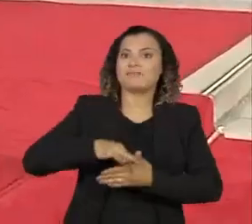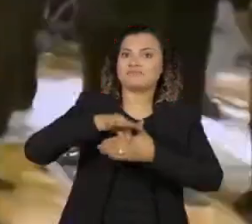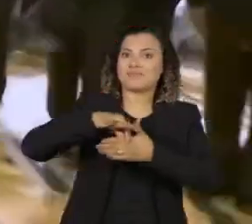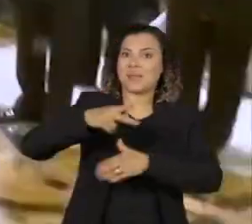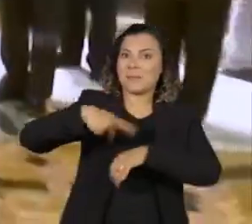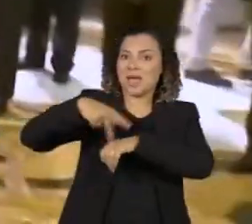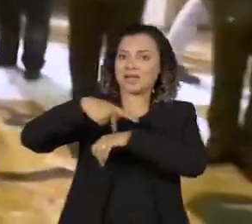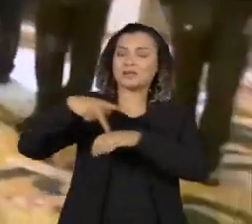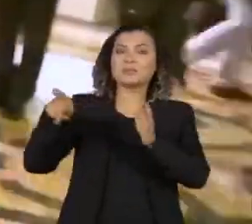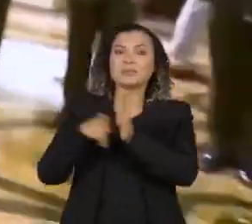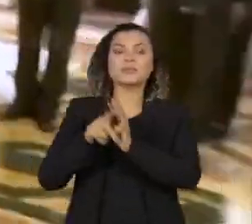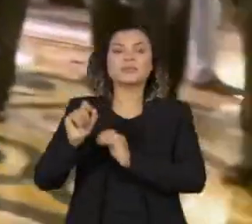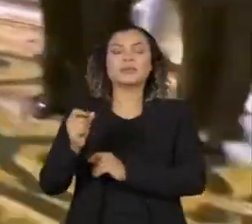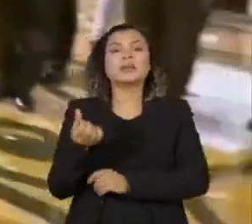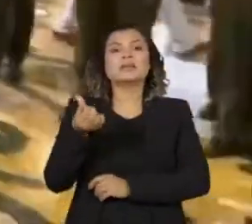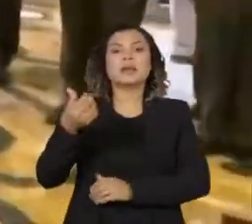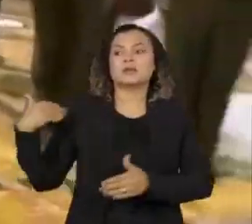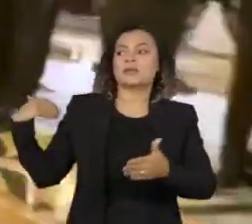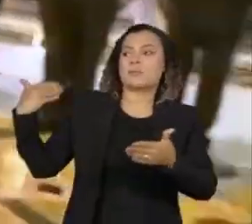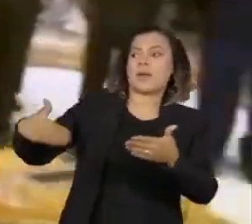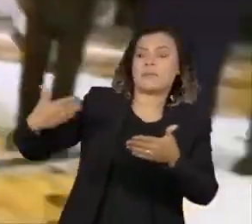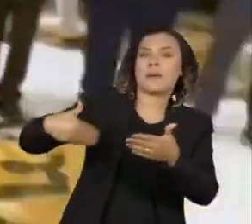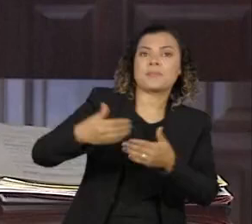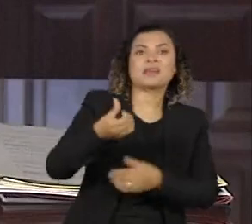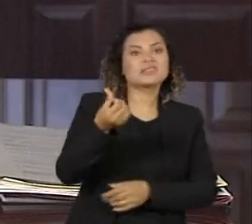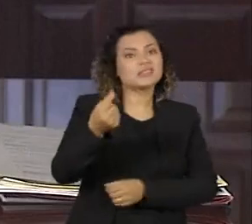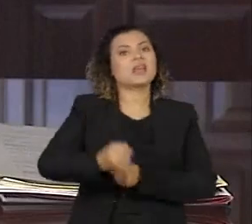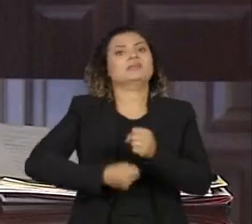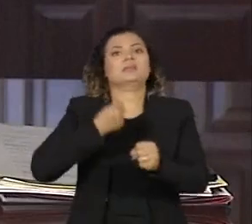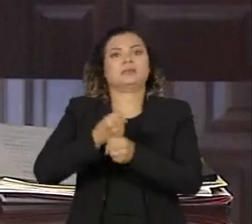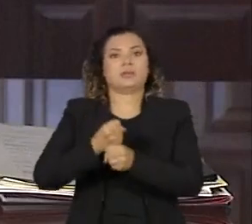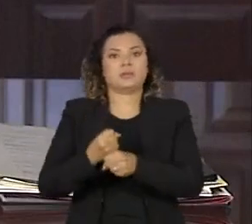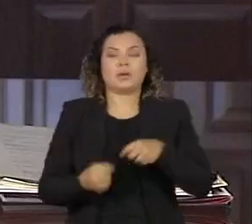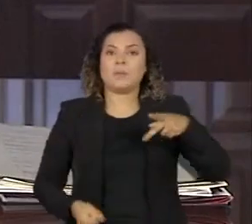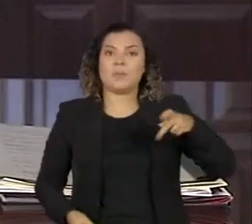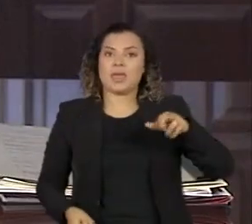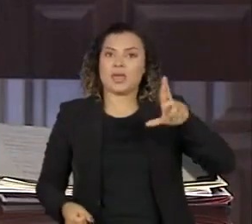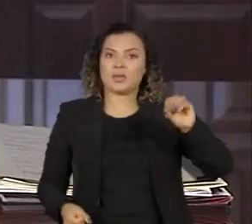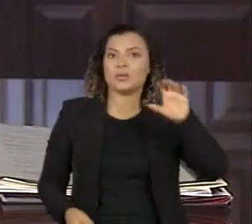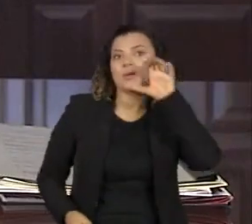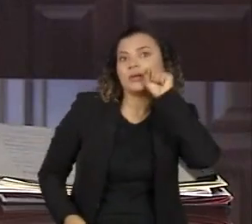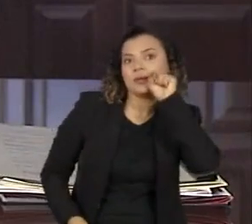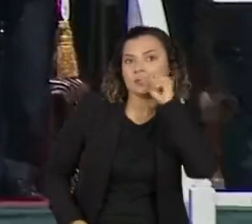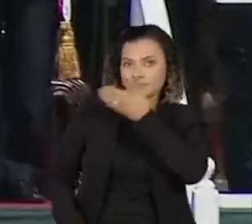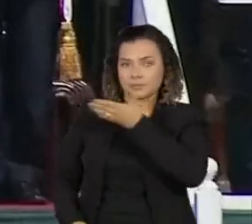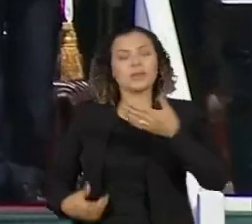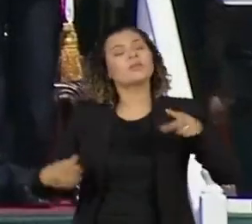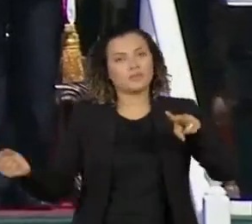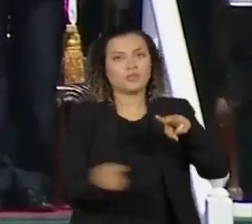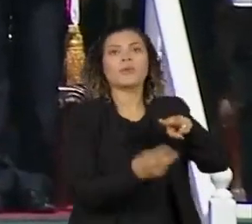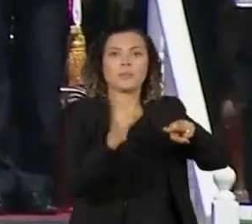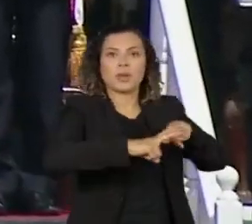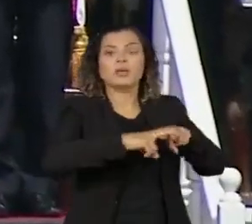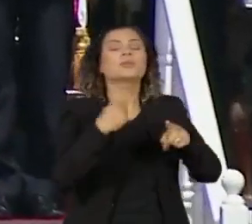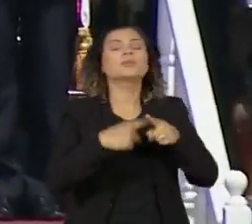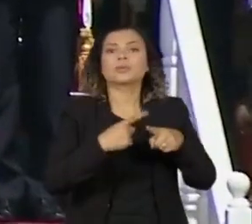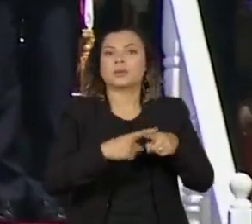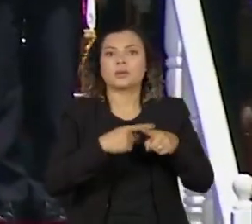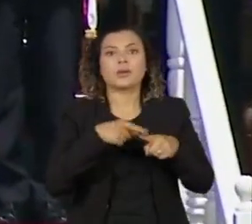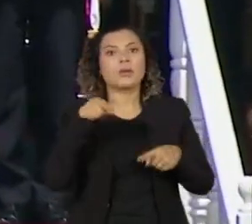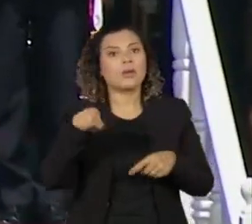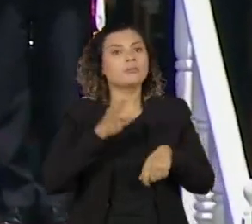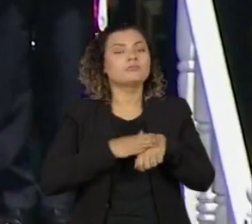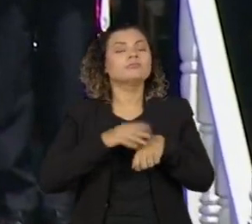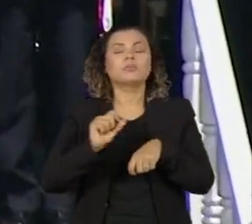bolo arte é a sexta mandatária em 6 anos Pedro Castilho foi preso depois de decretar estado de